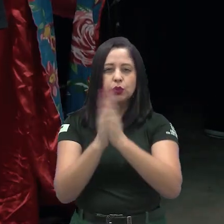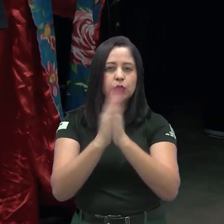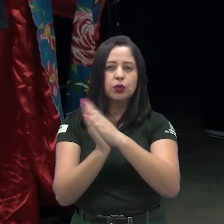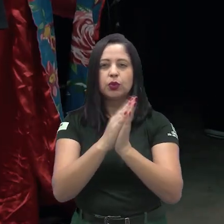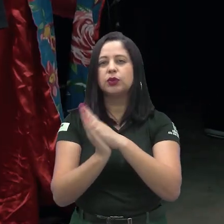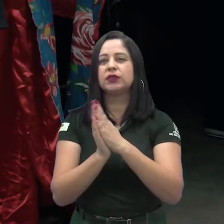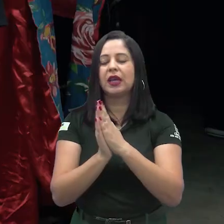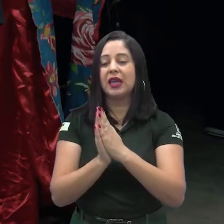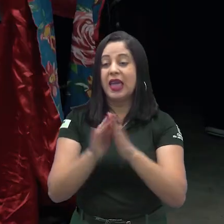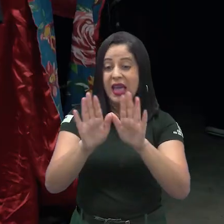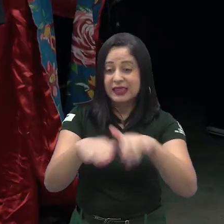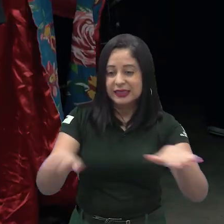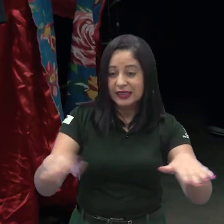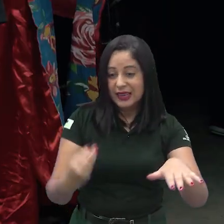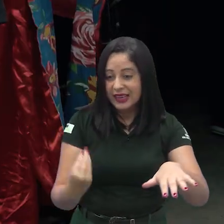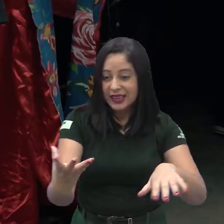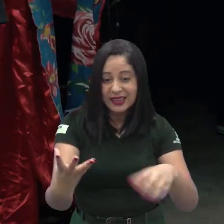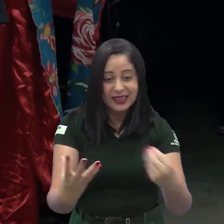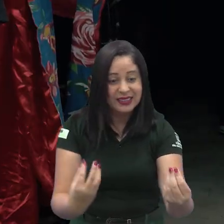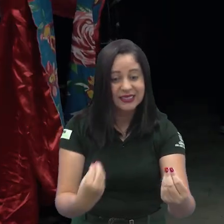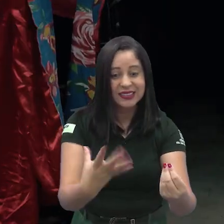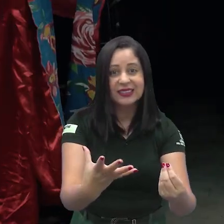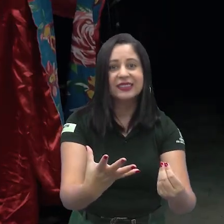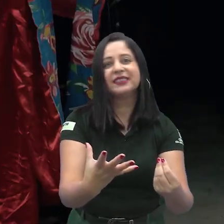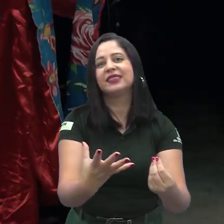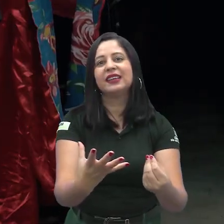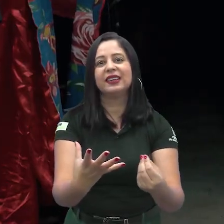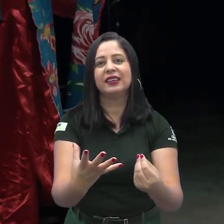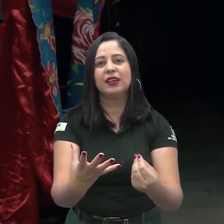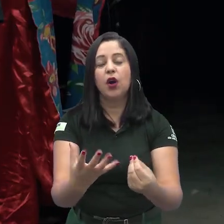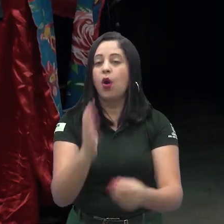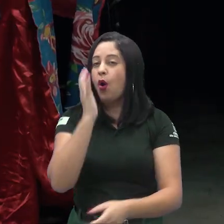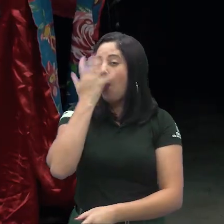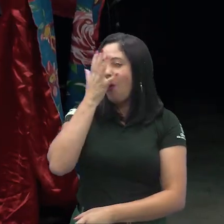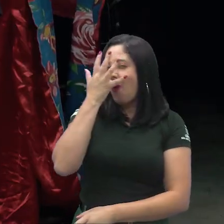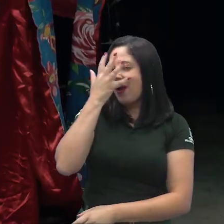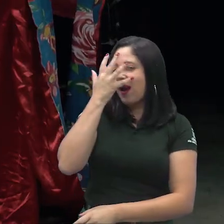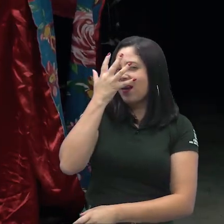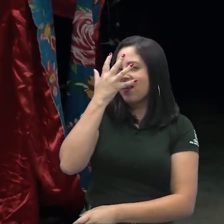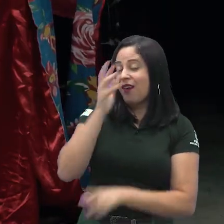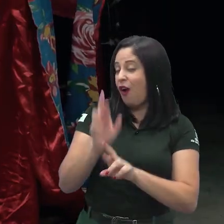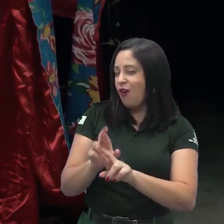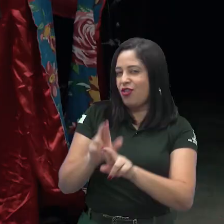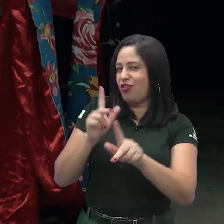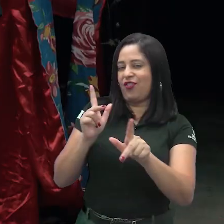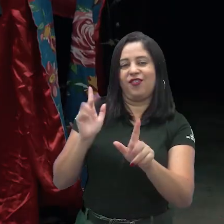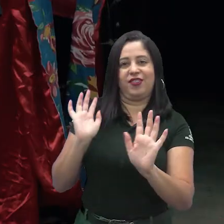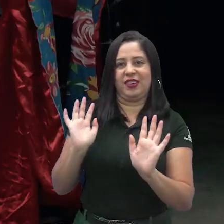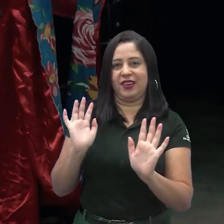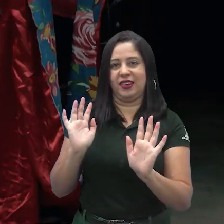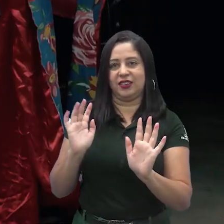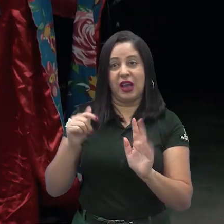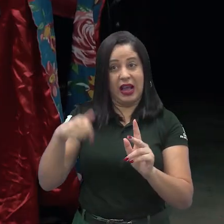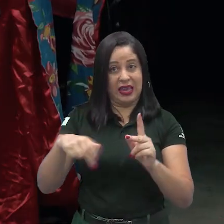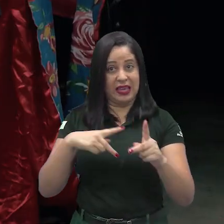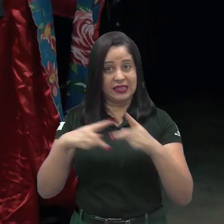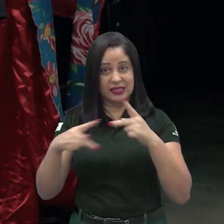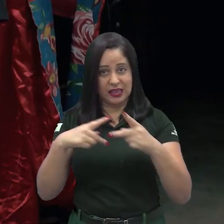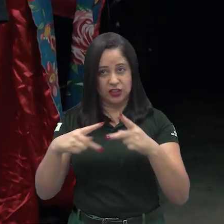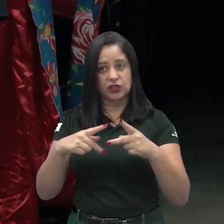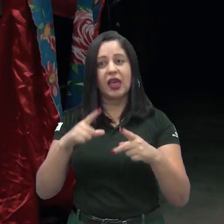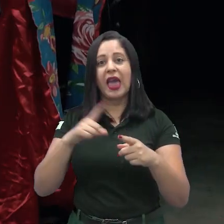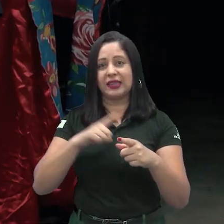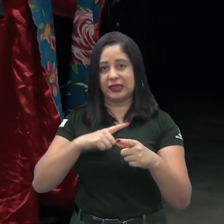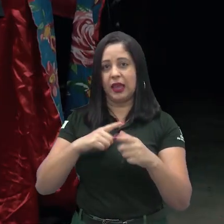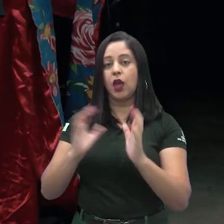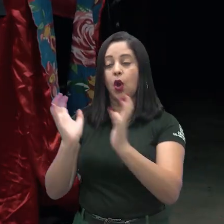contato com os bonecões, com as próprias marchinhas, num carnaval que já não se vê, né? Que São José